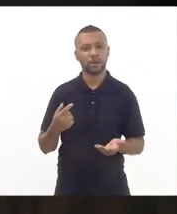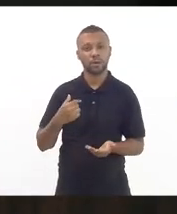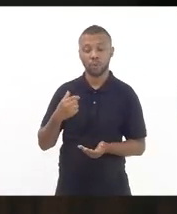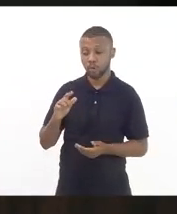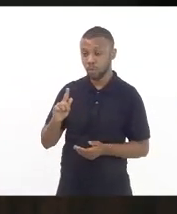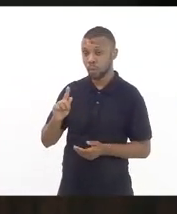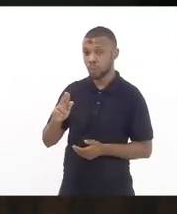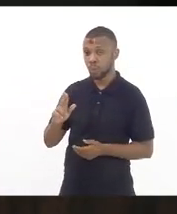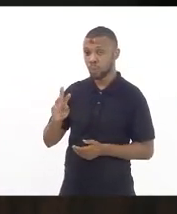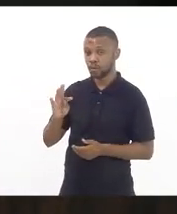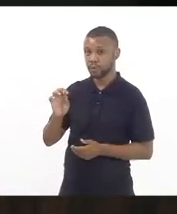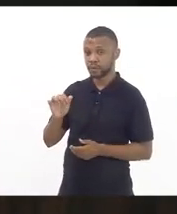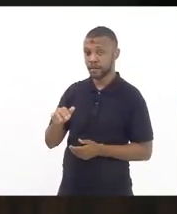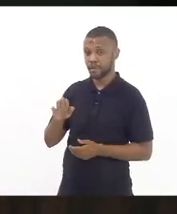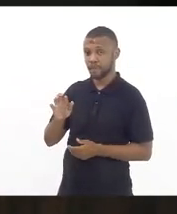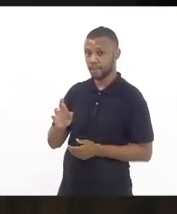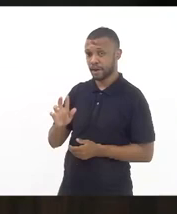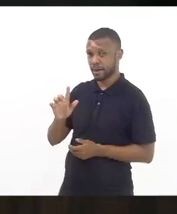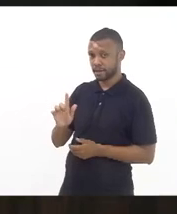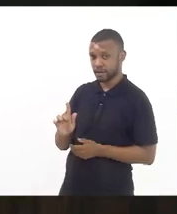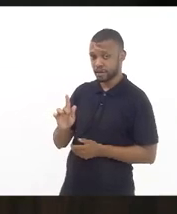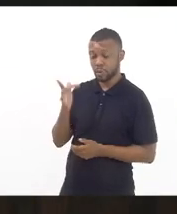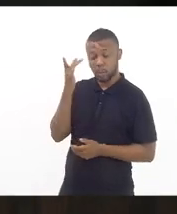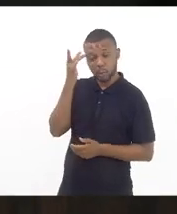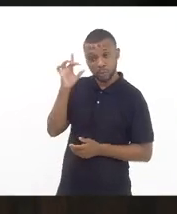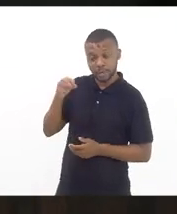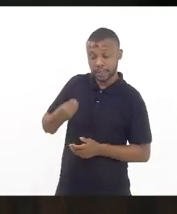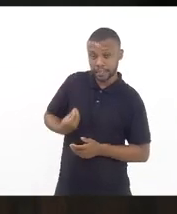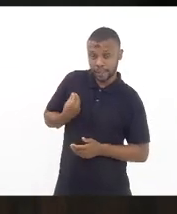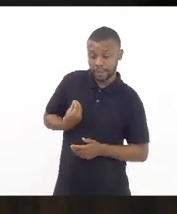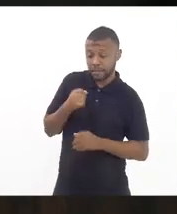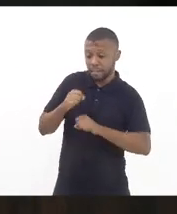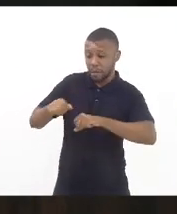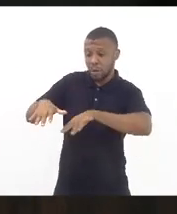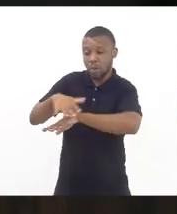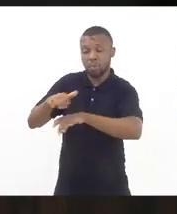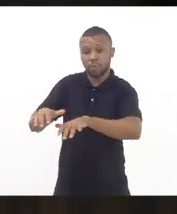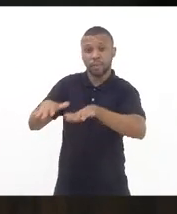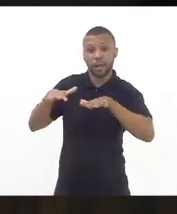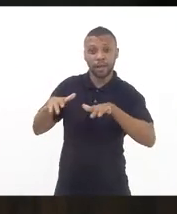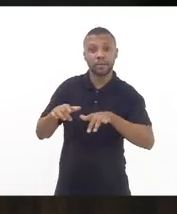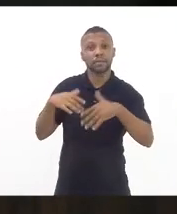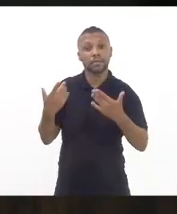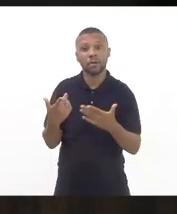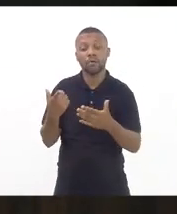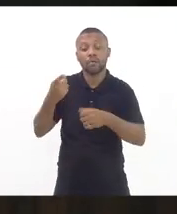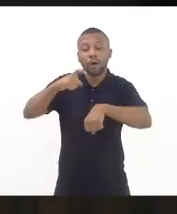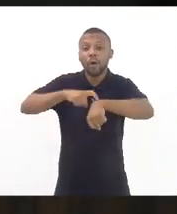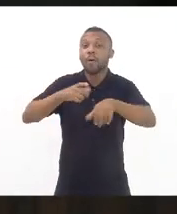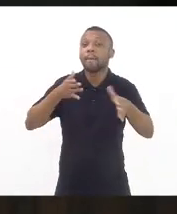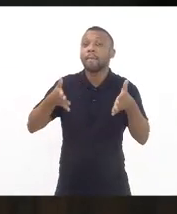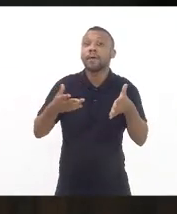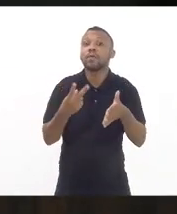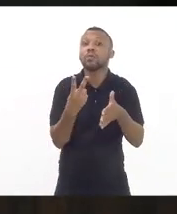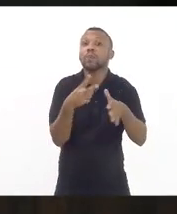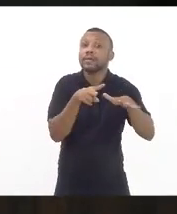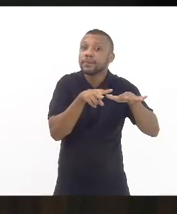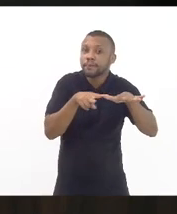Gutenberg, eu não sei se está por aqui, não estou vendo ele, mas vai ficar 2 semanas para